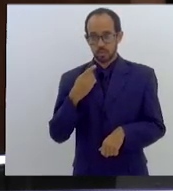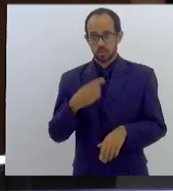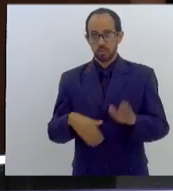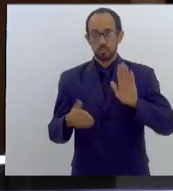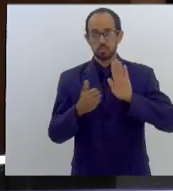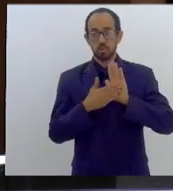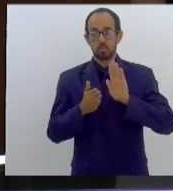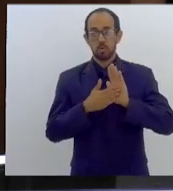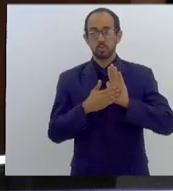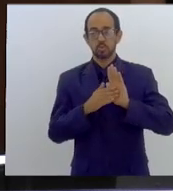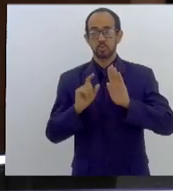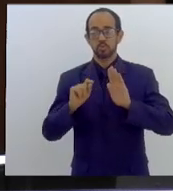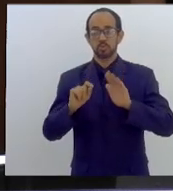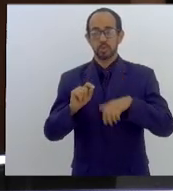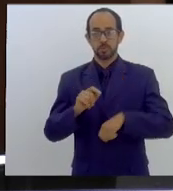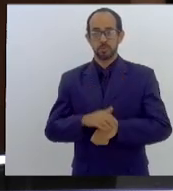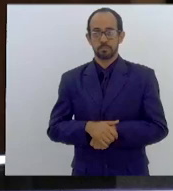propôs